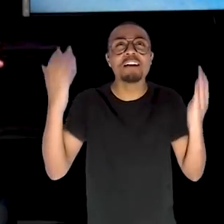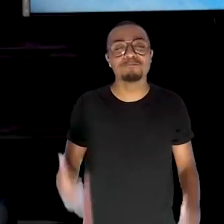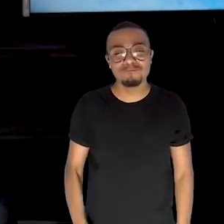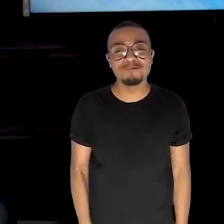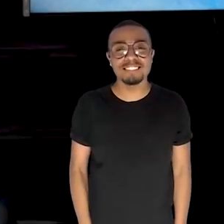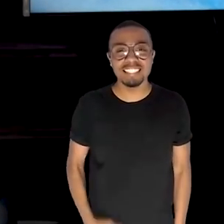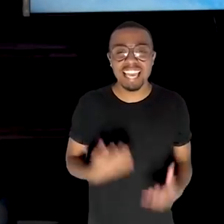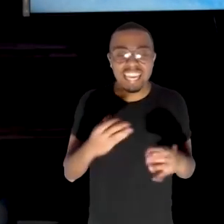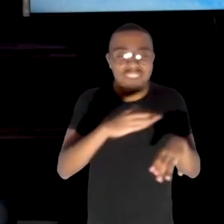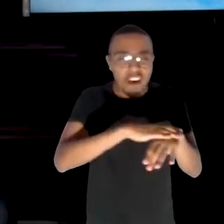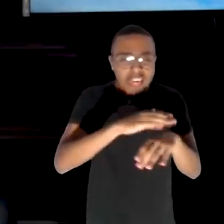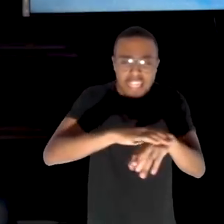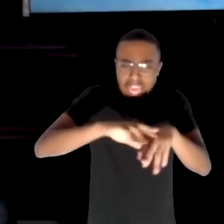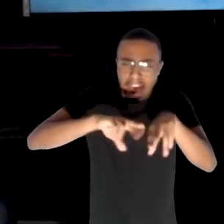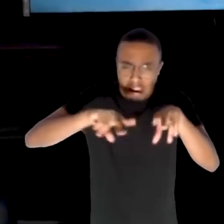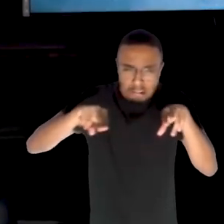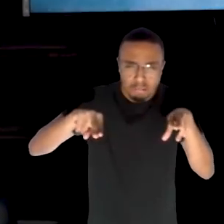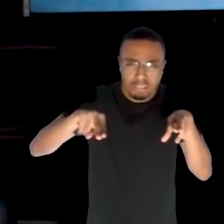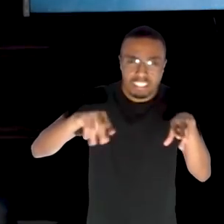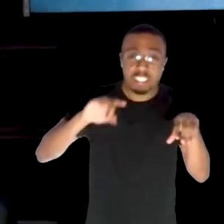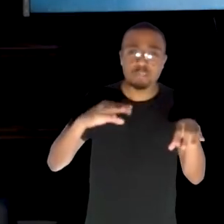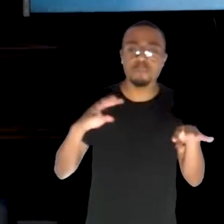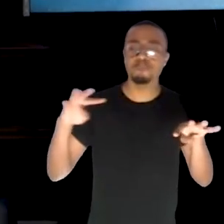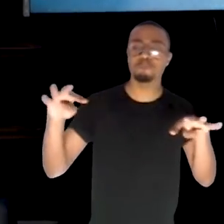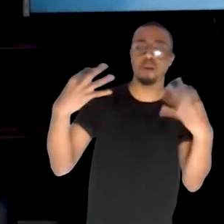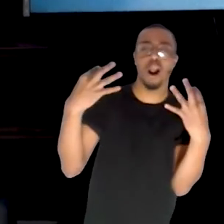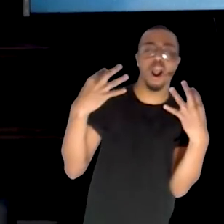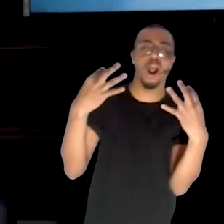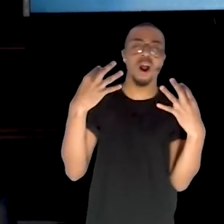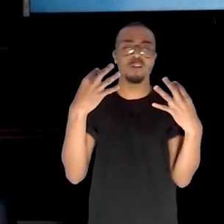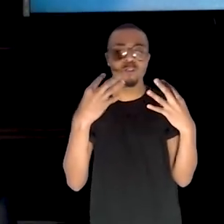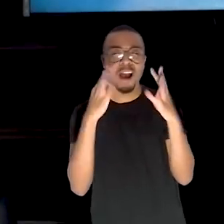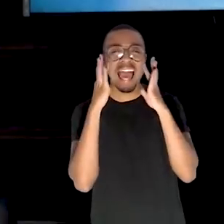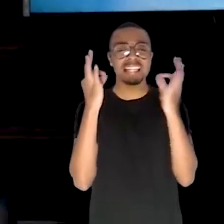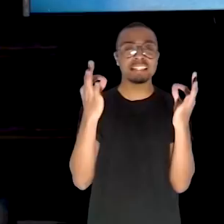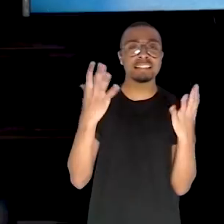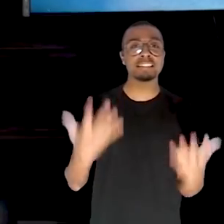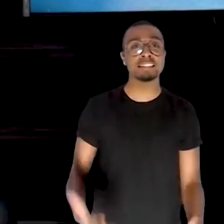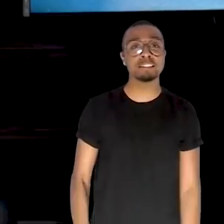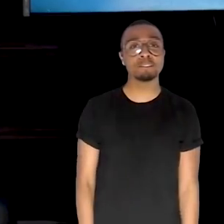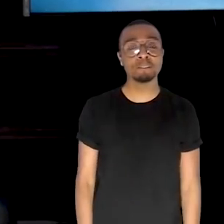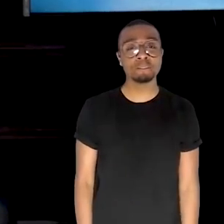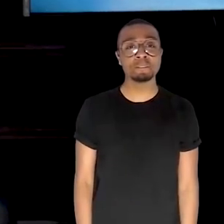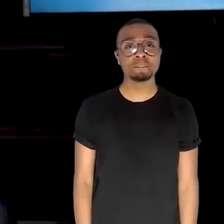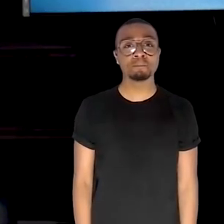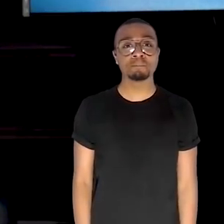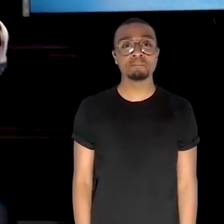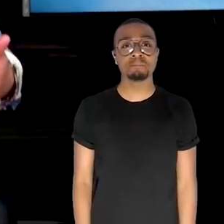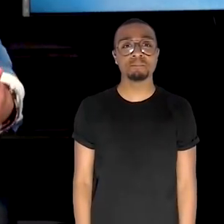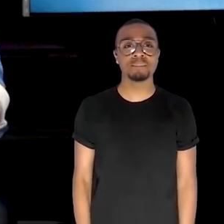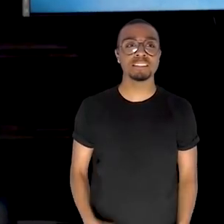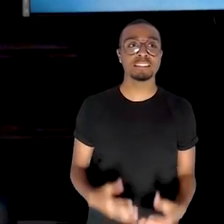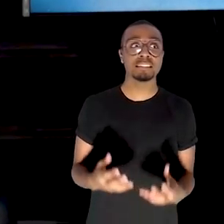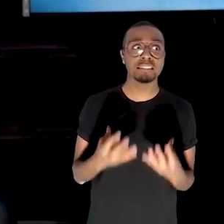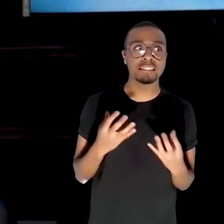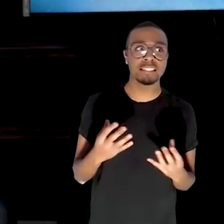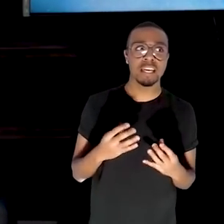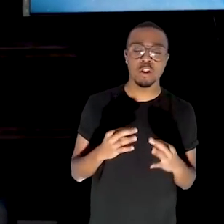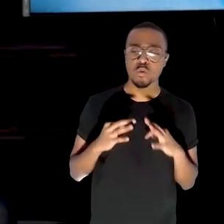qualquer esfera da vida, há uma tentação em nós de ter um bom desempenho, de ter uma boa